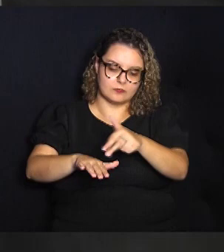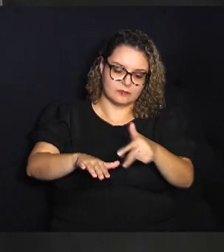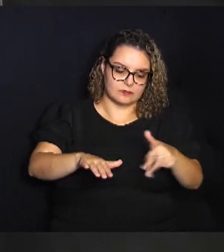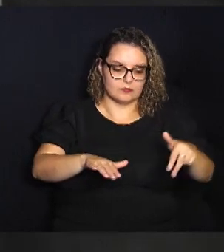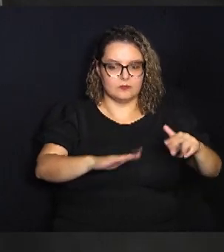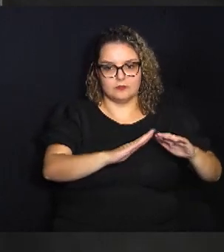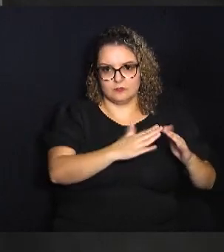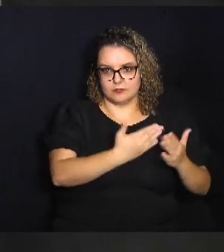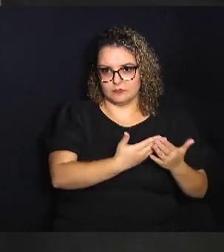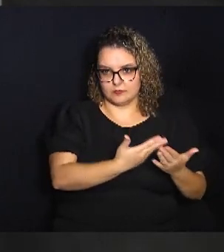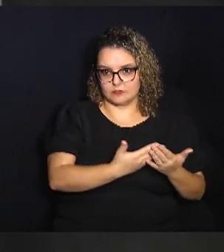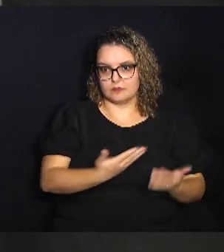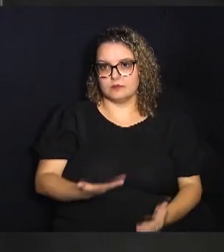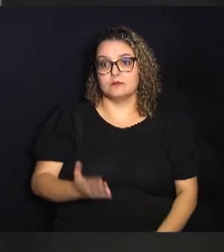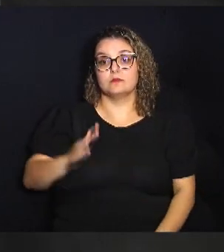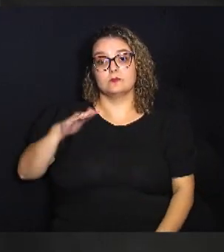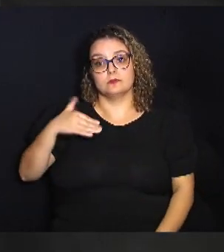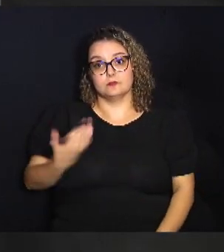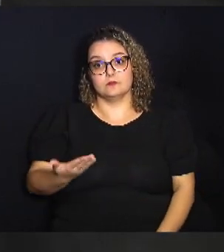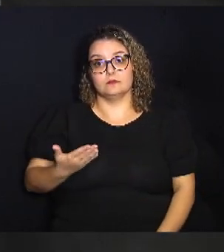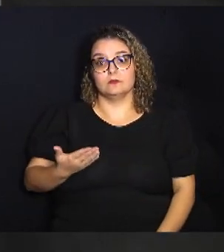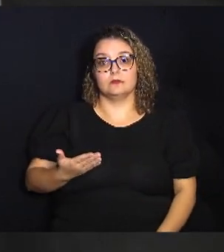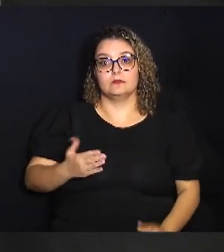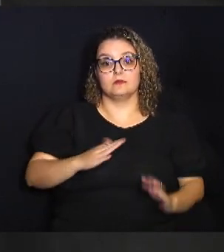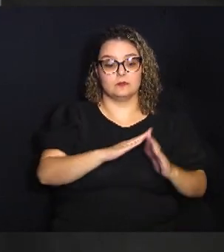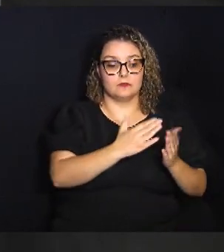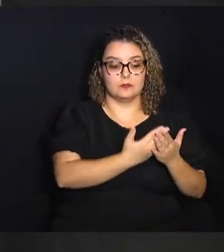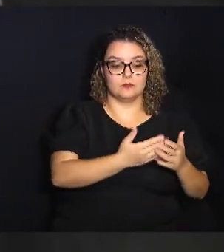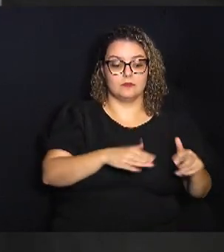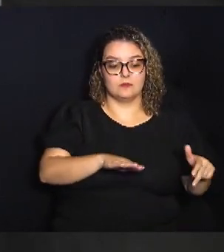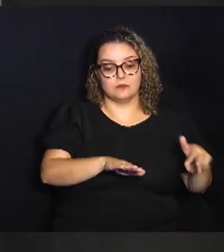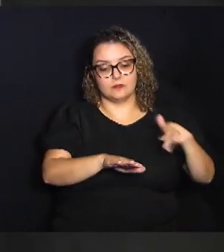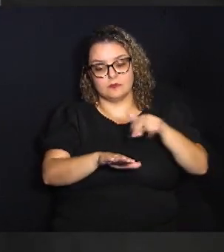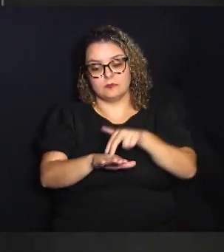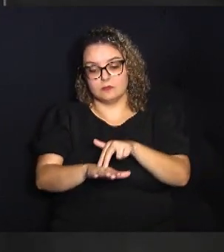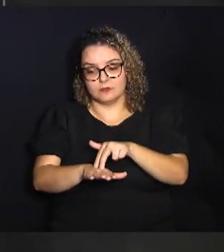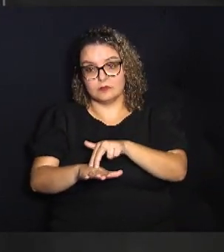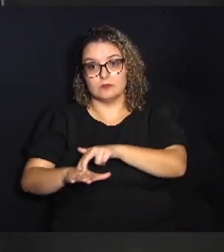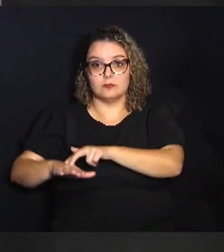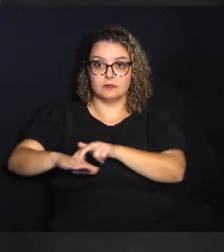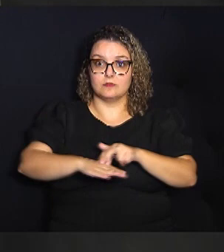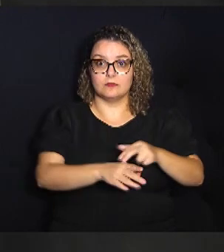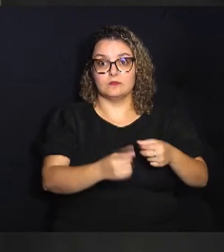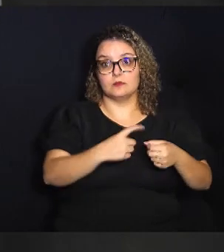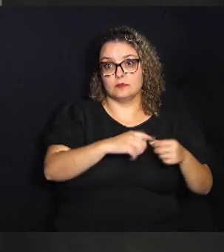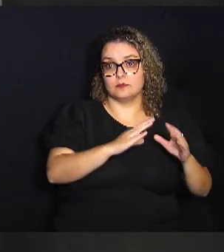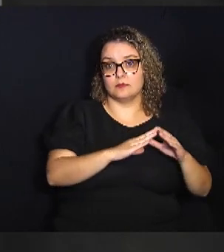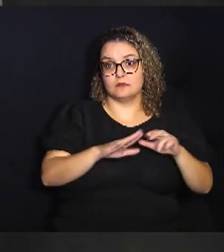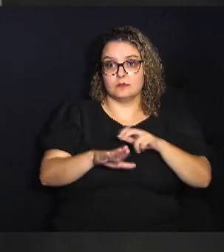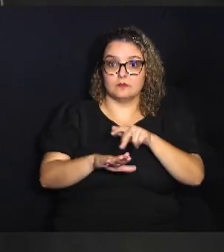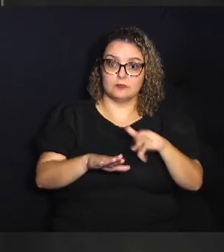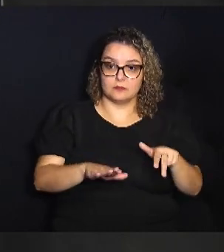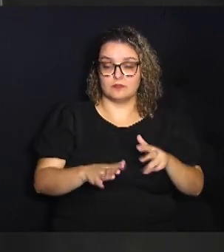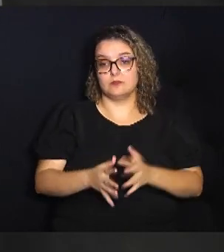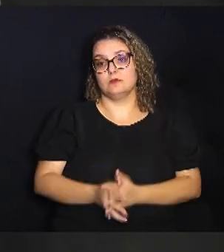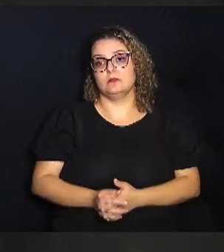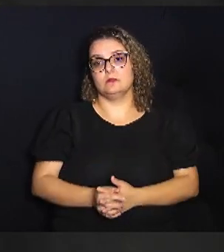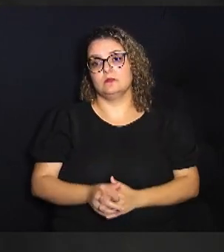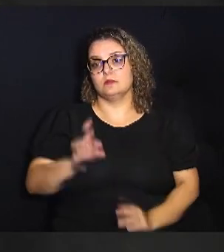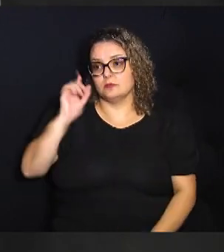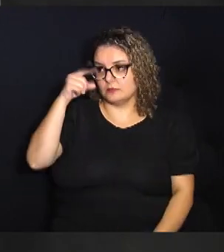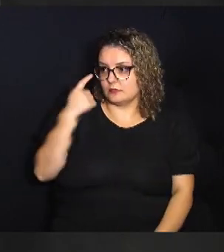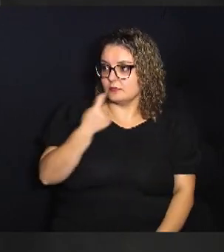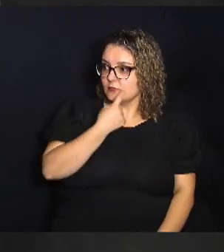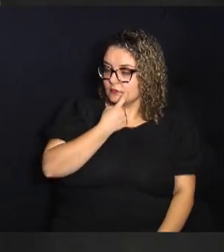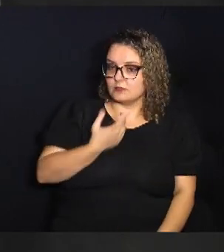escola. A hora que a escola entrou, a criança saiu da escola, entrou na perua e a hora que ela entrou dentro de casa. Mira, nós temos